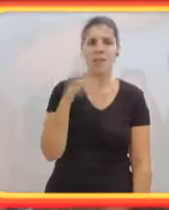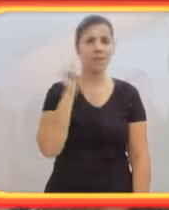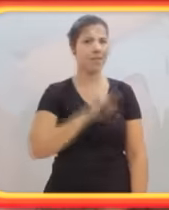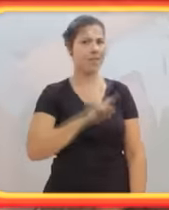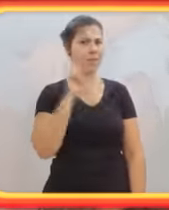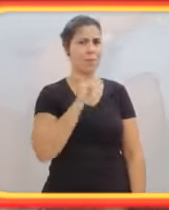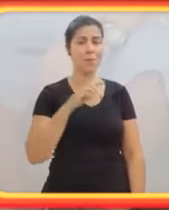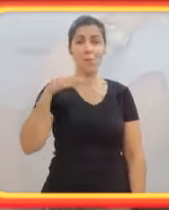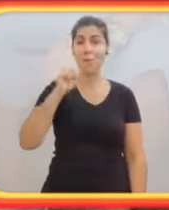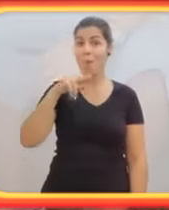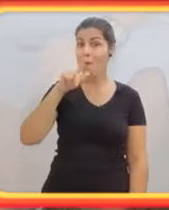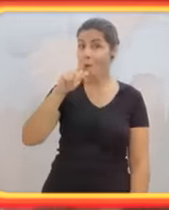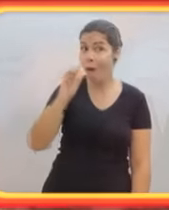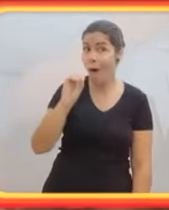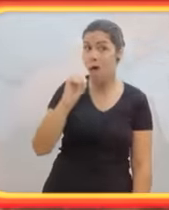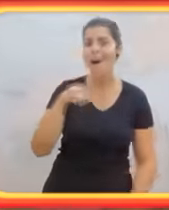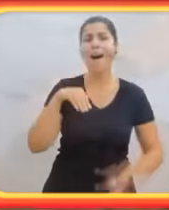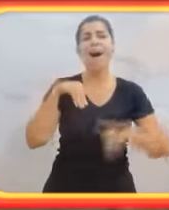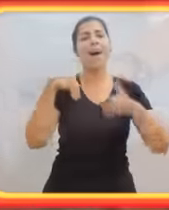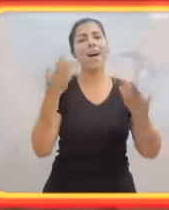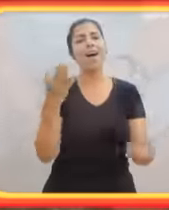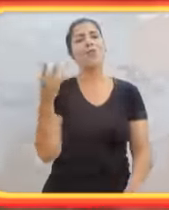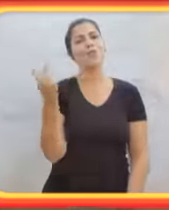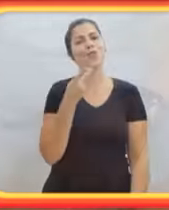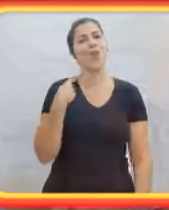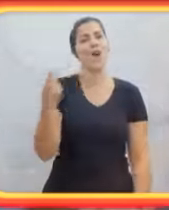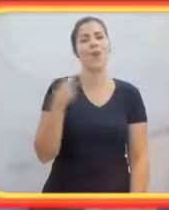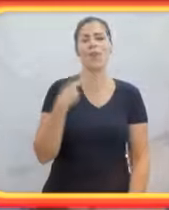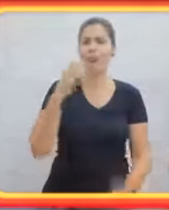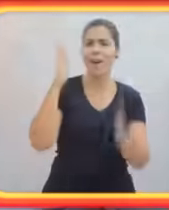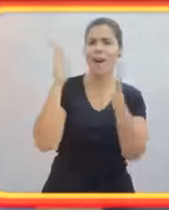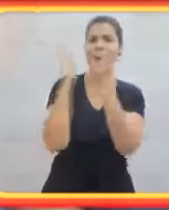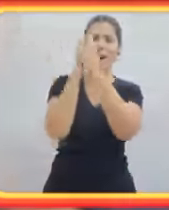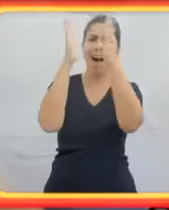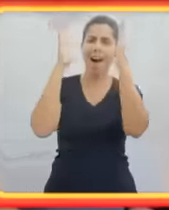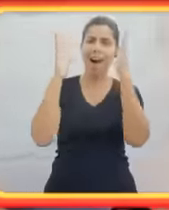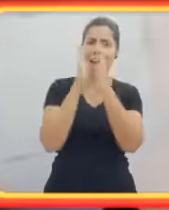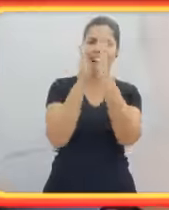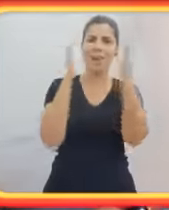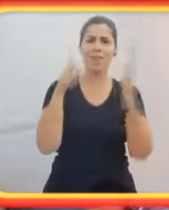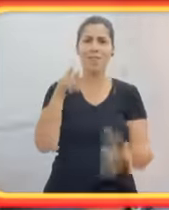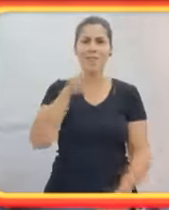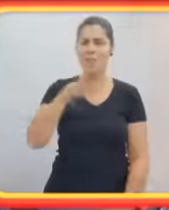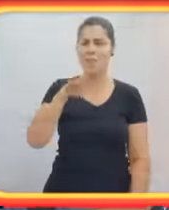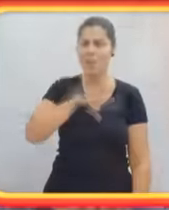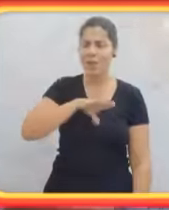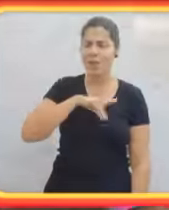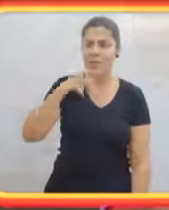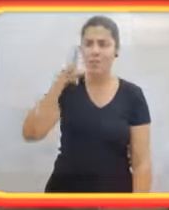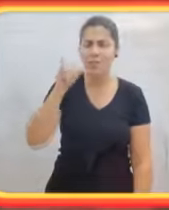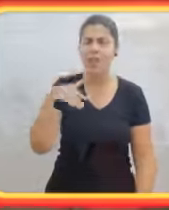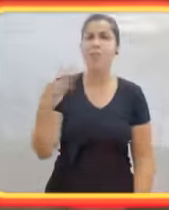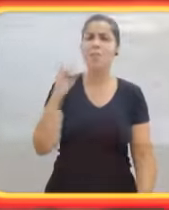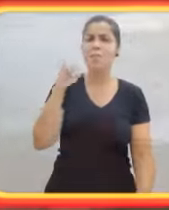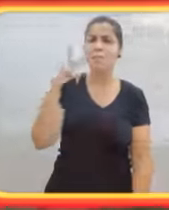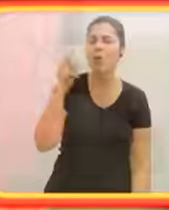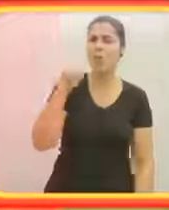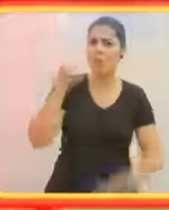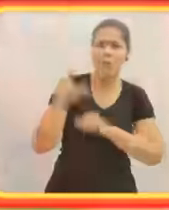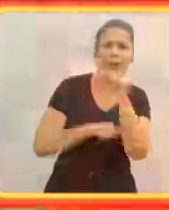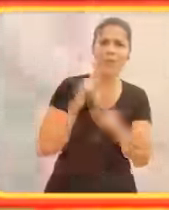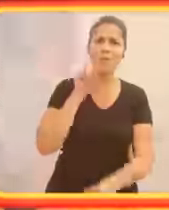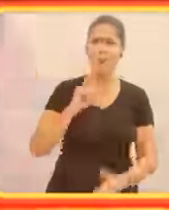todos somos dois, tá aqui. Mas você não era Vasco até outro dia? Ah, Binho! Binho virou Flamengo agora. Acabou